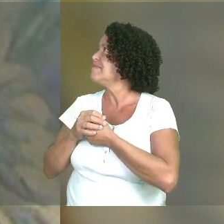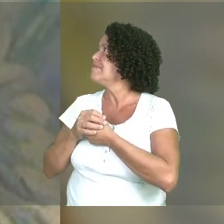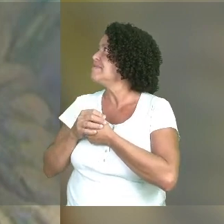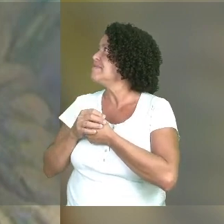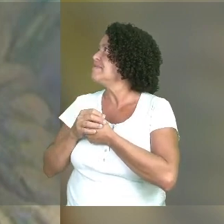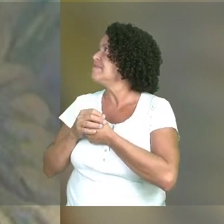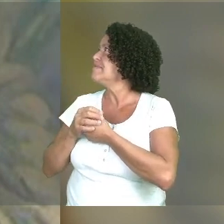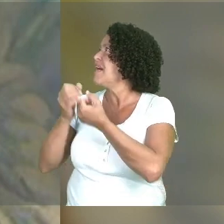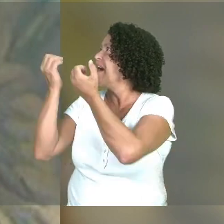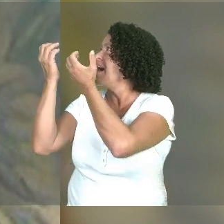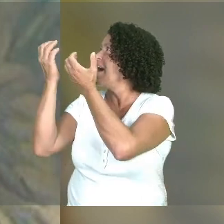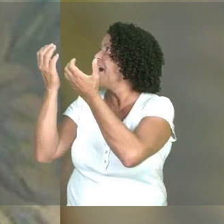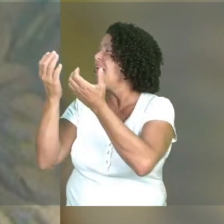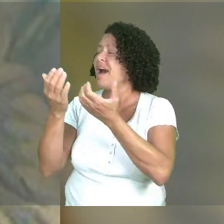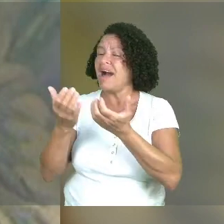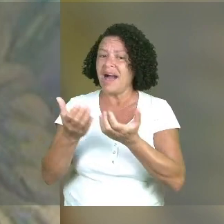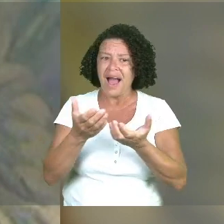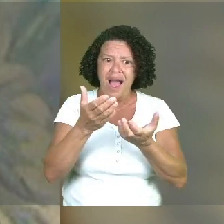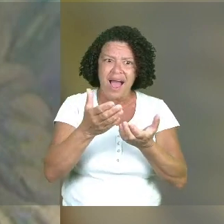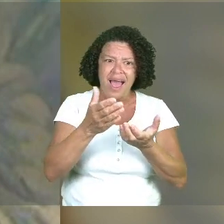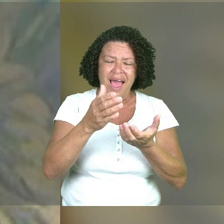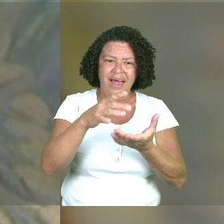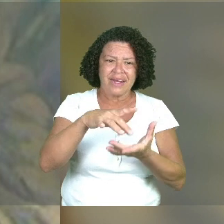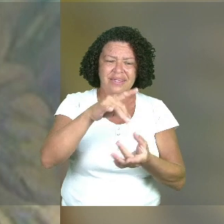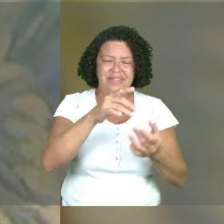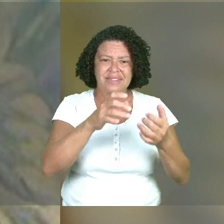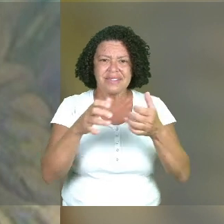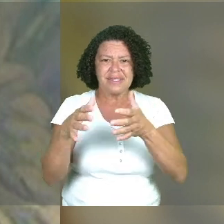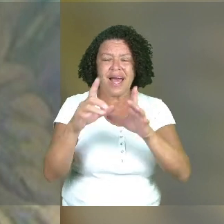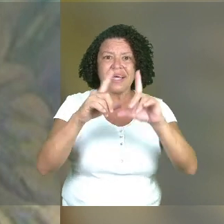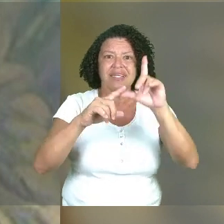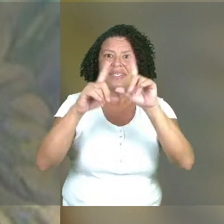dai ao viajor a estrela guia,